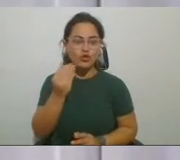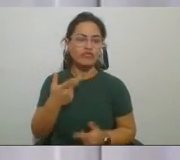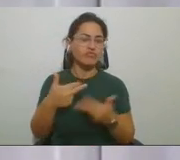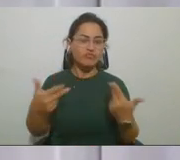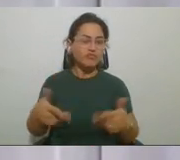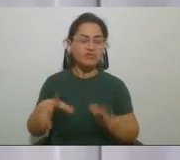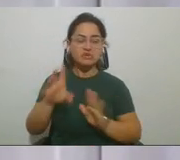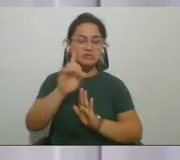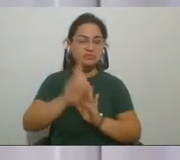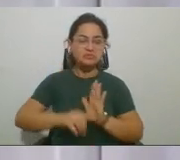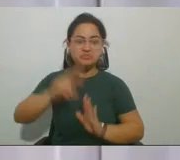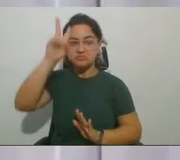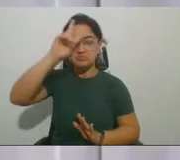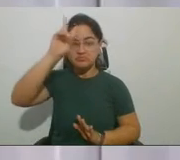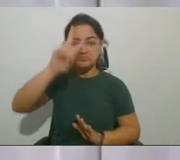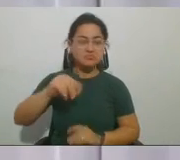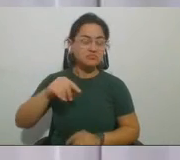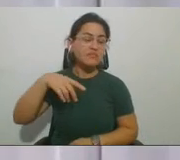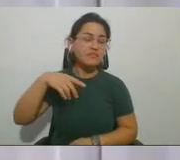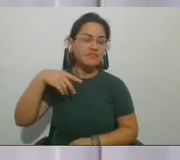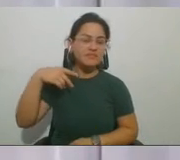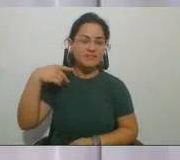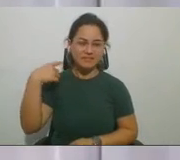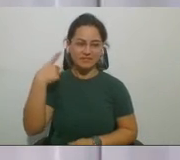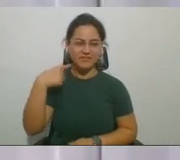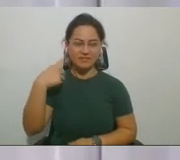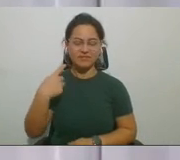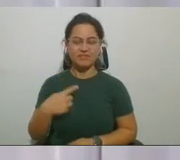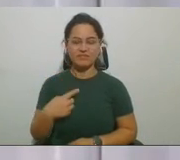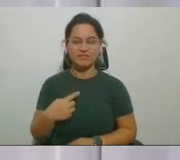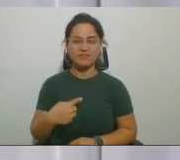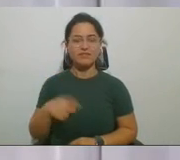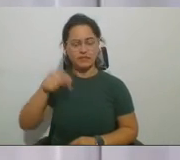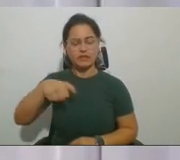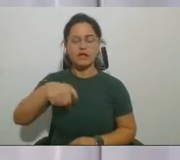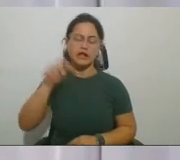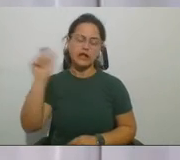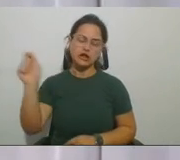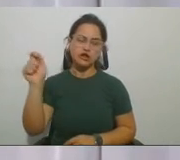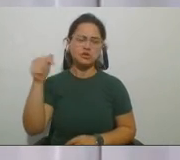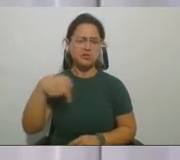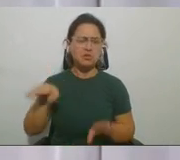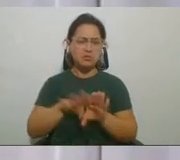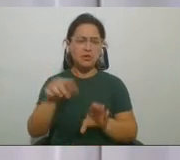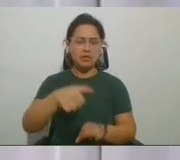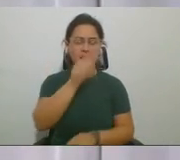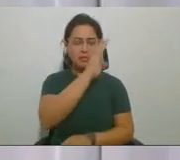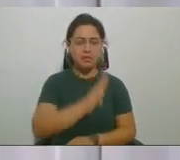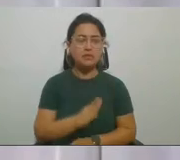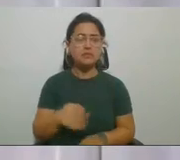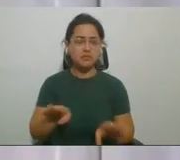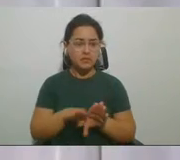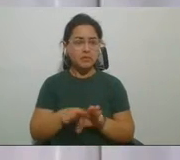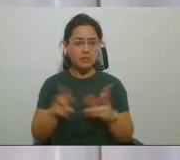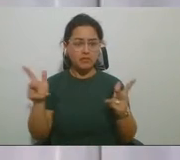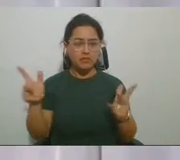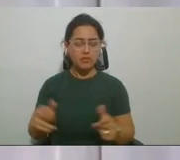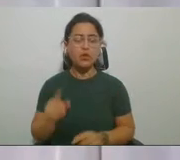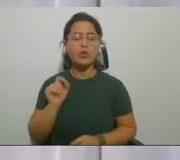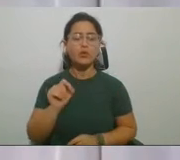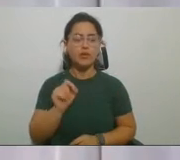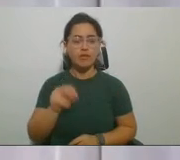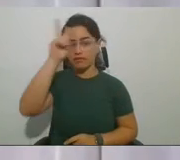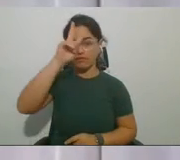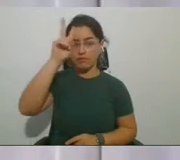direito, sobretudo na Argentina, e suponho que no Brasil também, a história do direito que acontece é, em geral, o direito